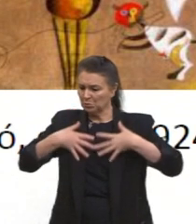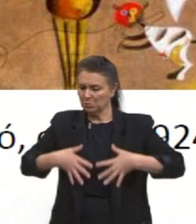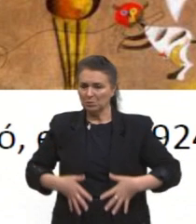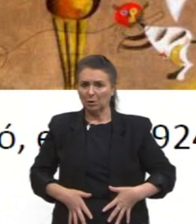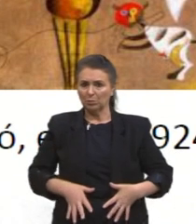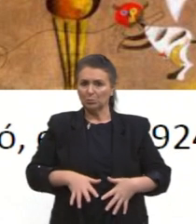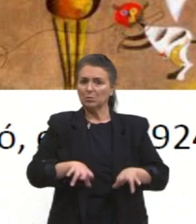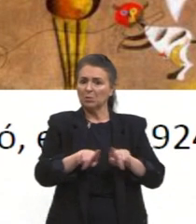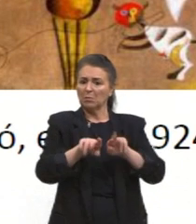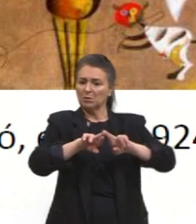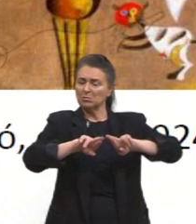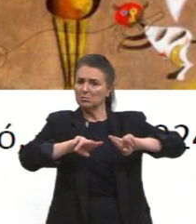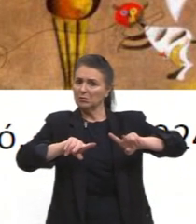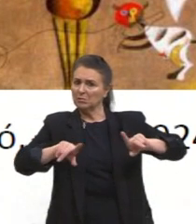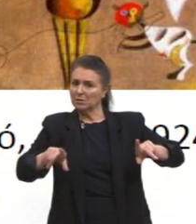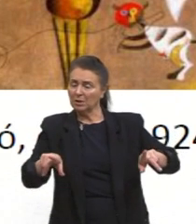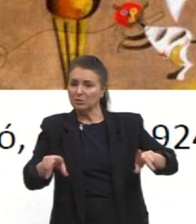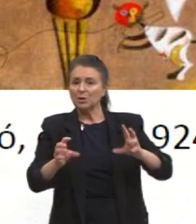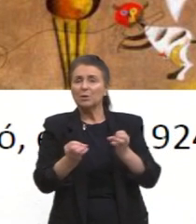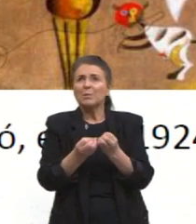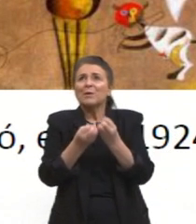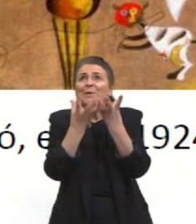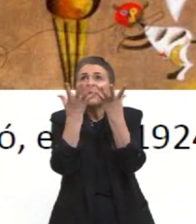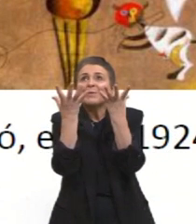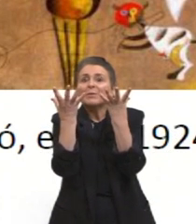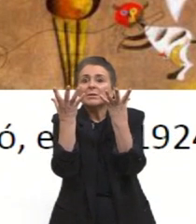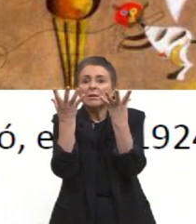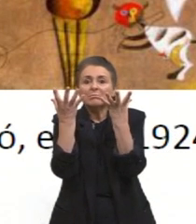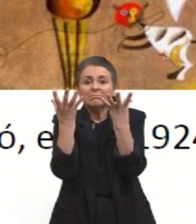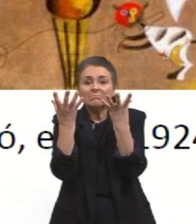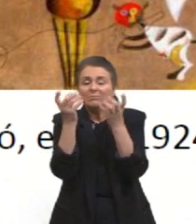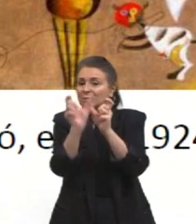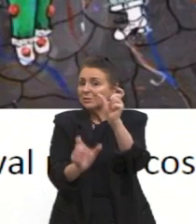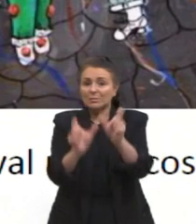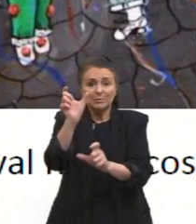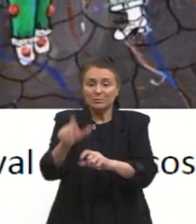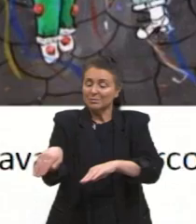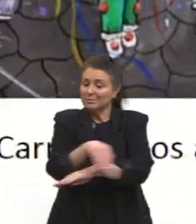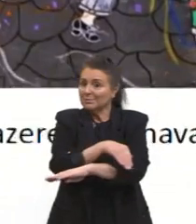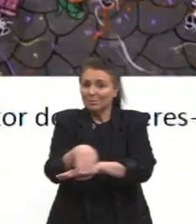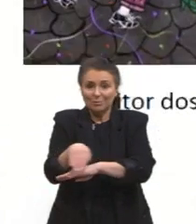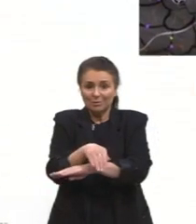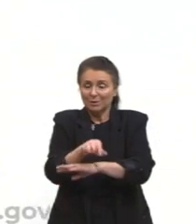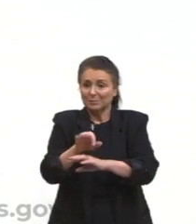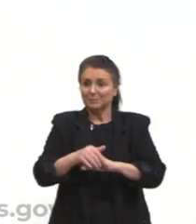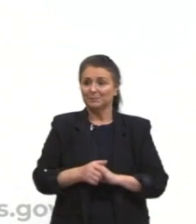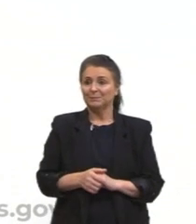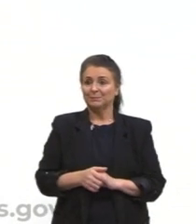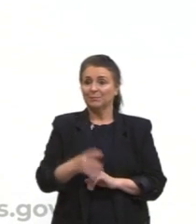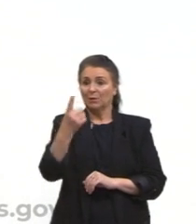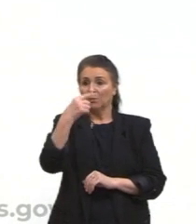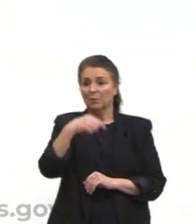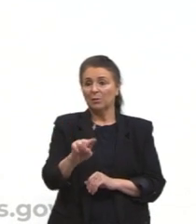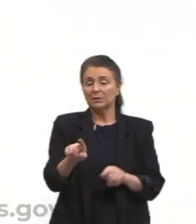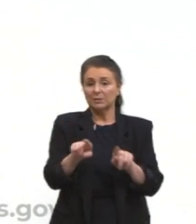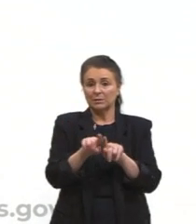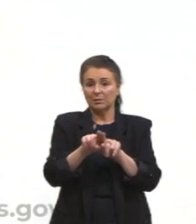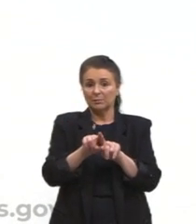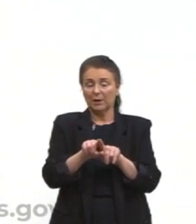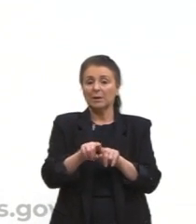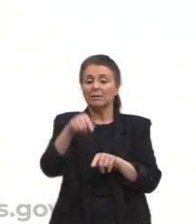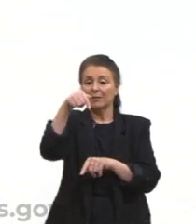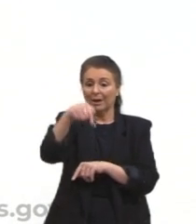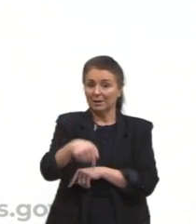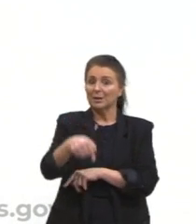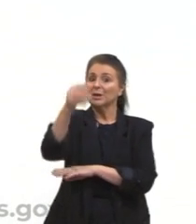maneiras em uma comemoração então pública né aqui uma obra bem brasileira